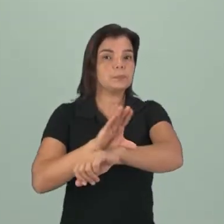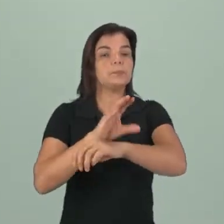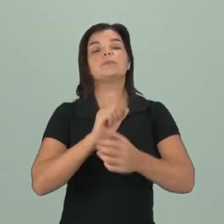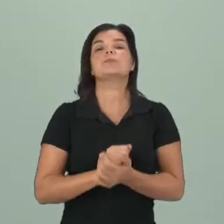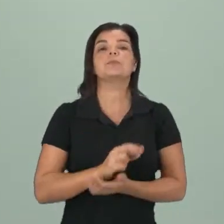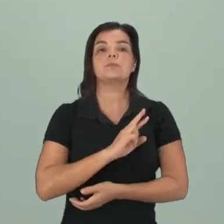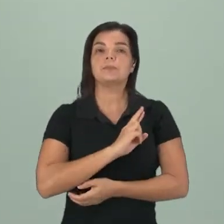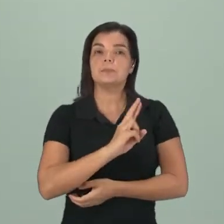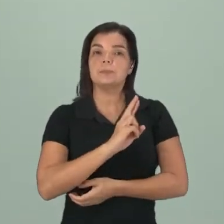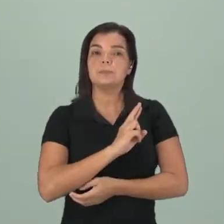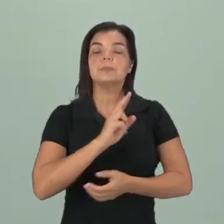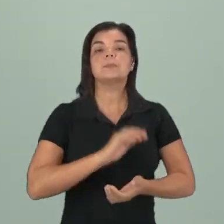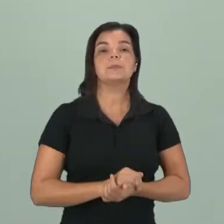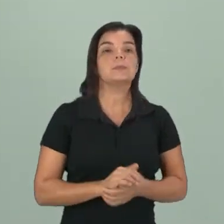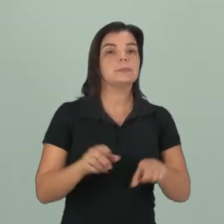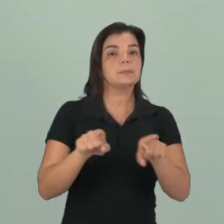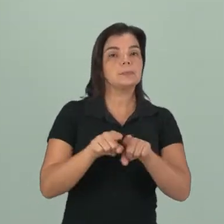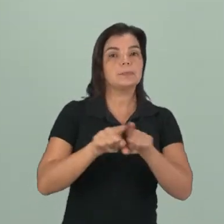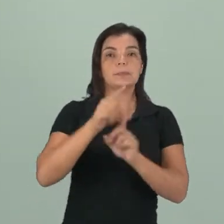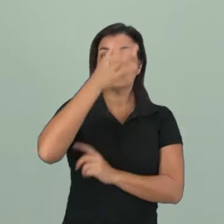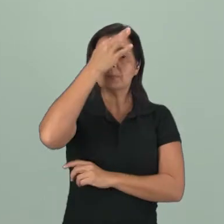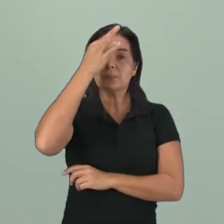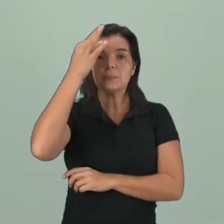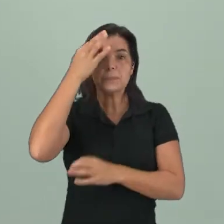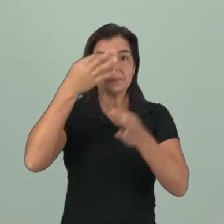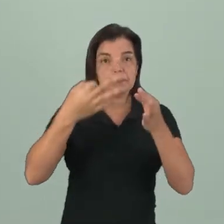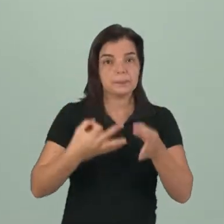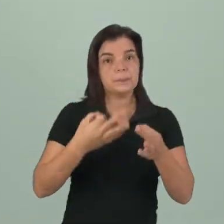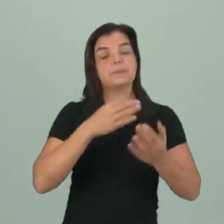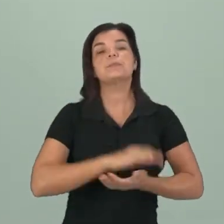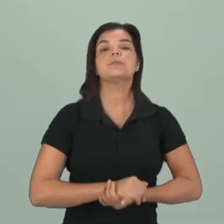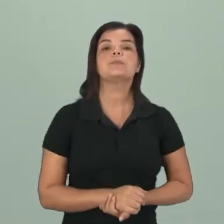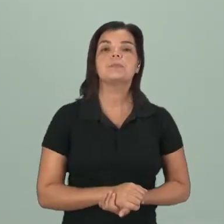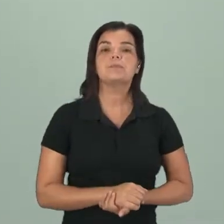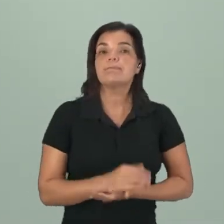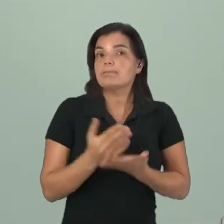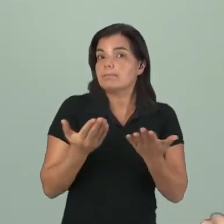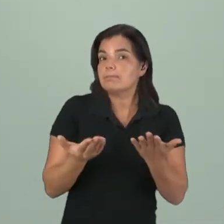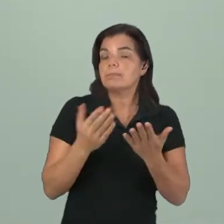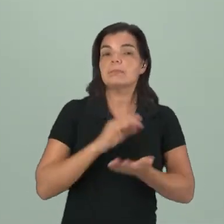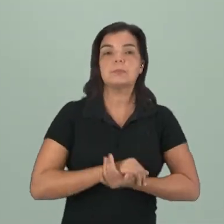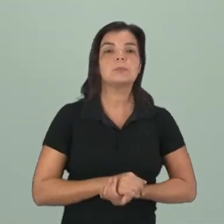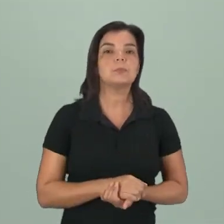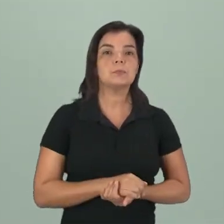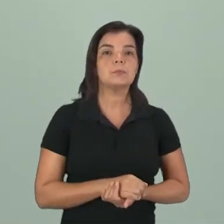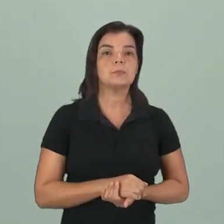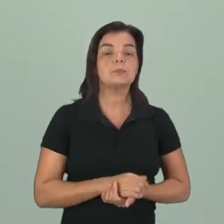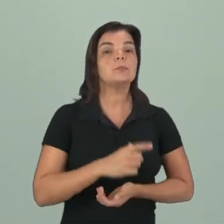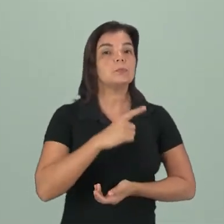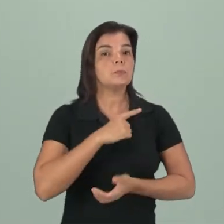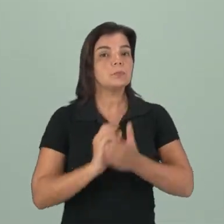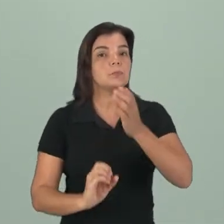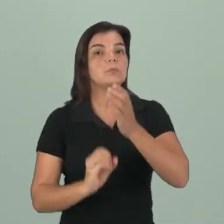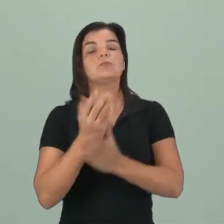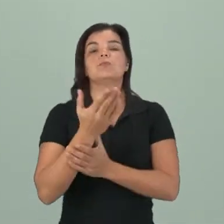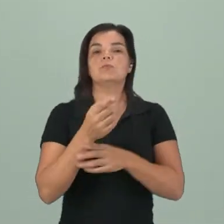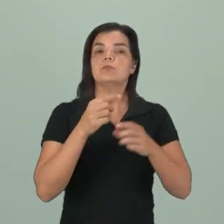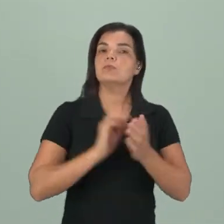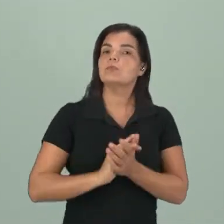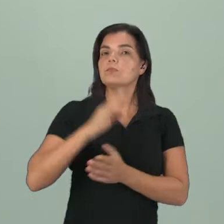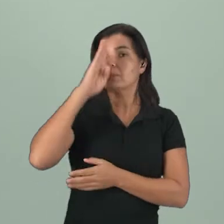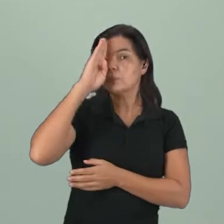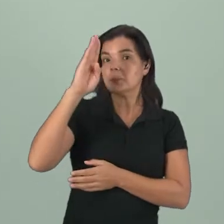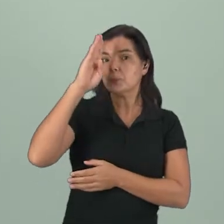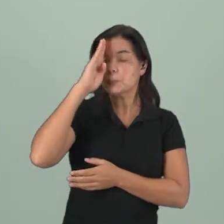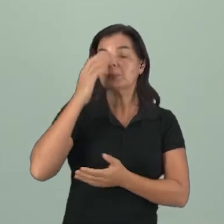das religiões e também da filosofia, certo? E aí que a gente vai ter a origem do